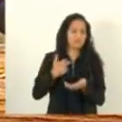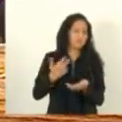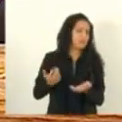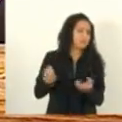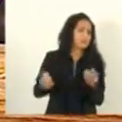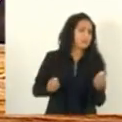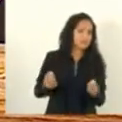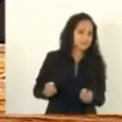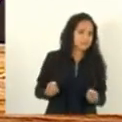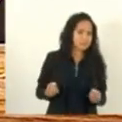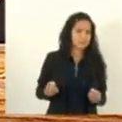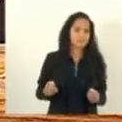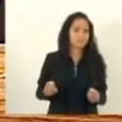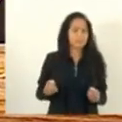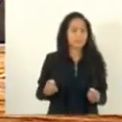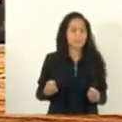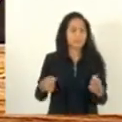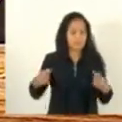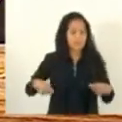ali, que possa estar